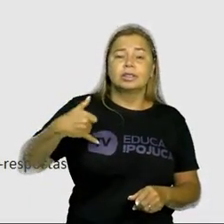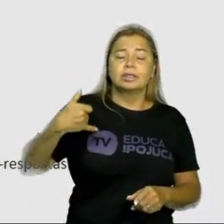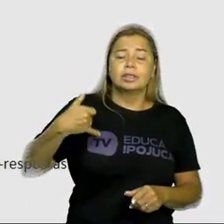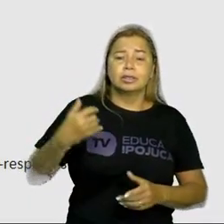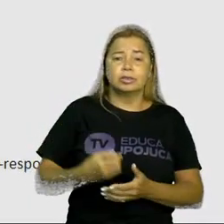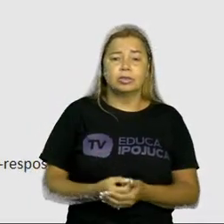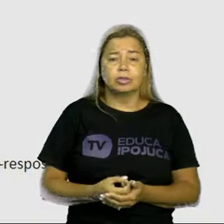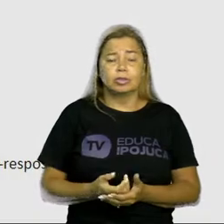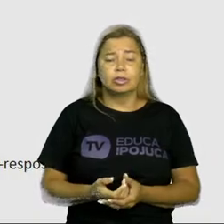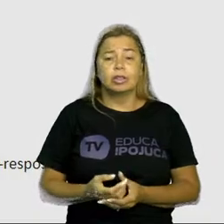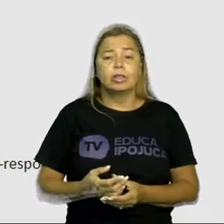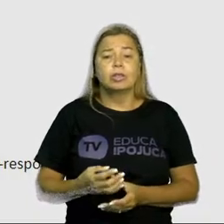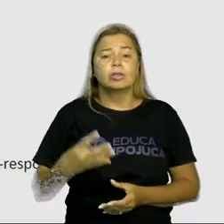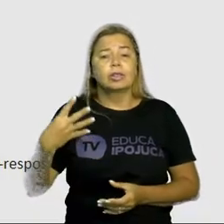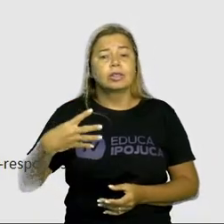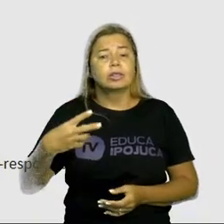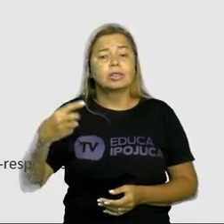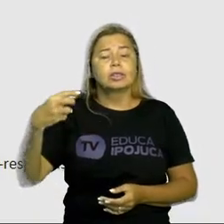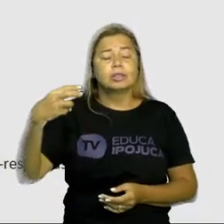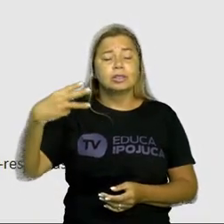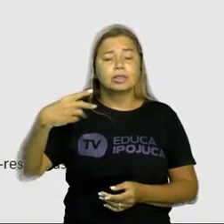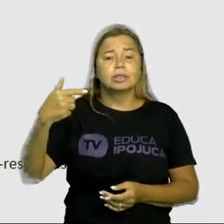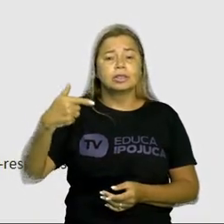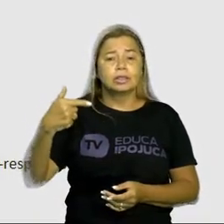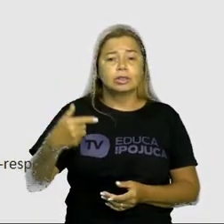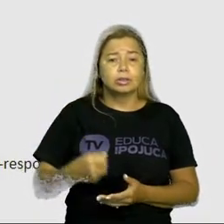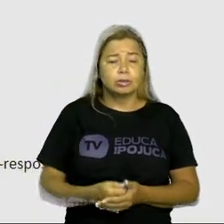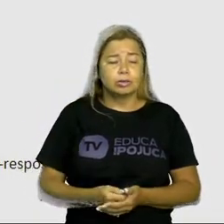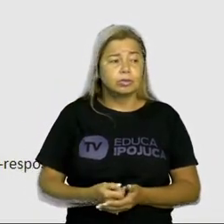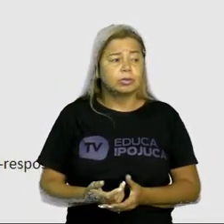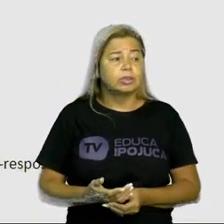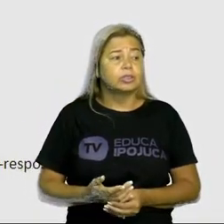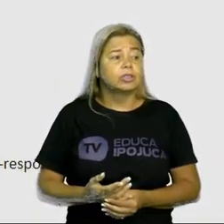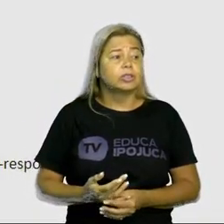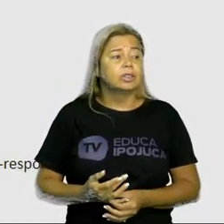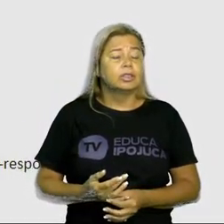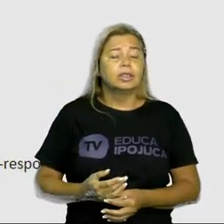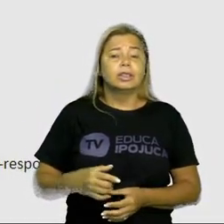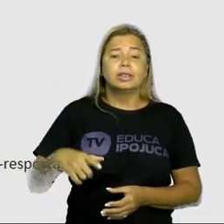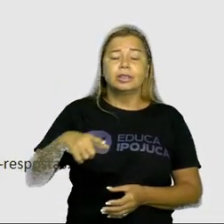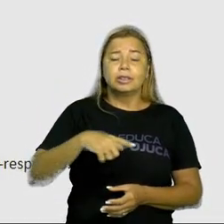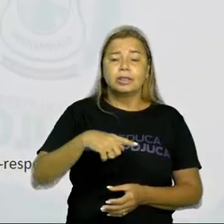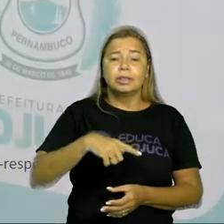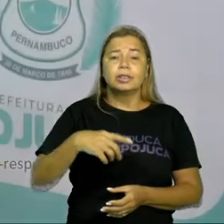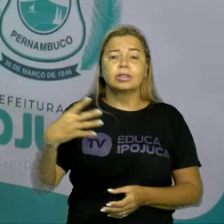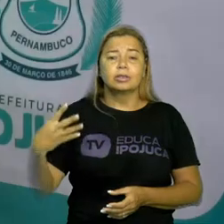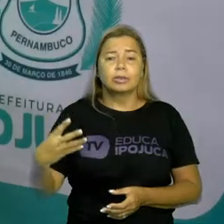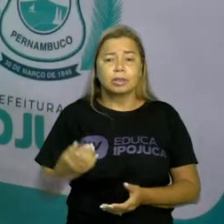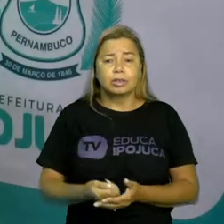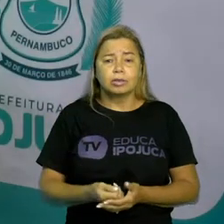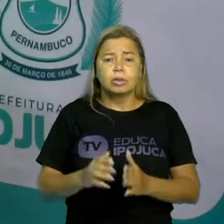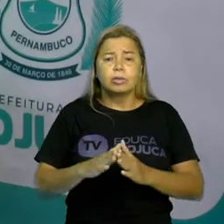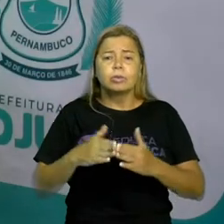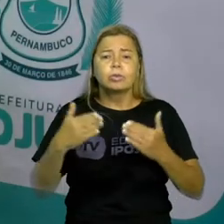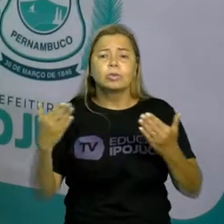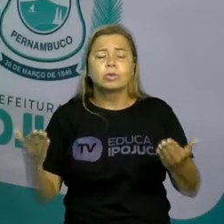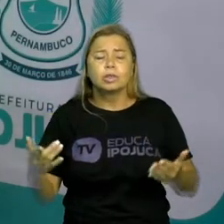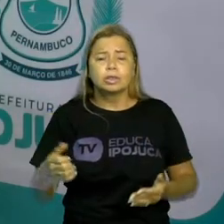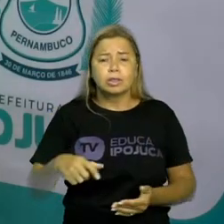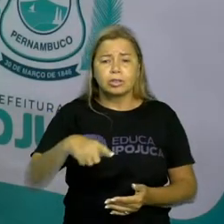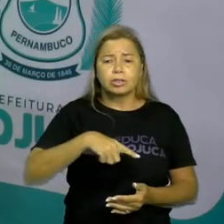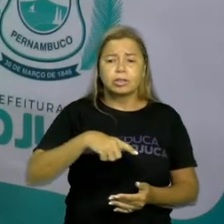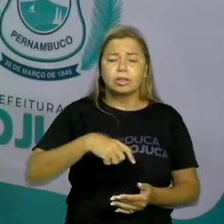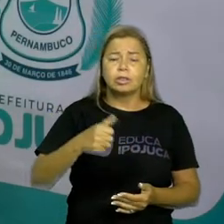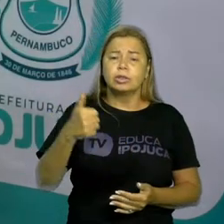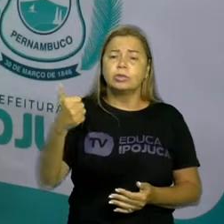432 crianças tem 2 anos. Quantas crianças tem 1 ano? E agora, será que